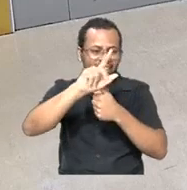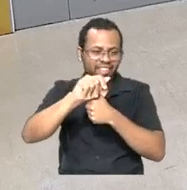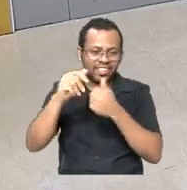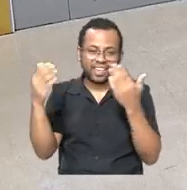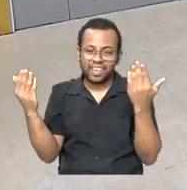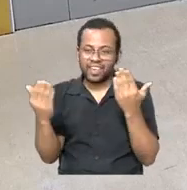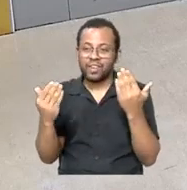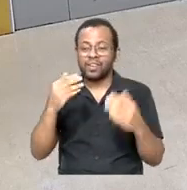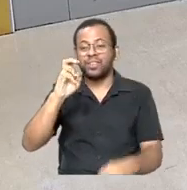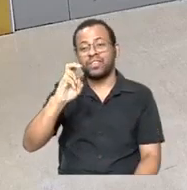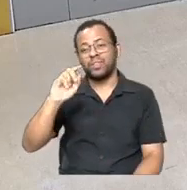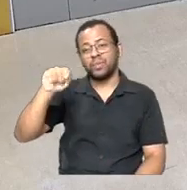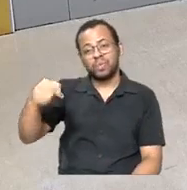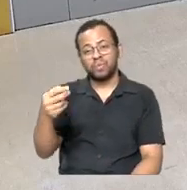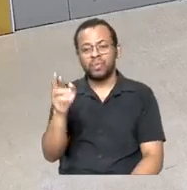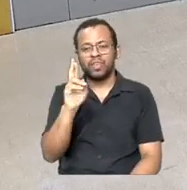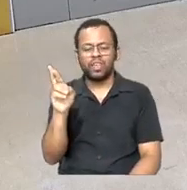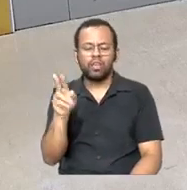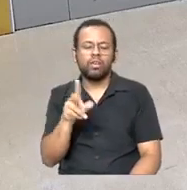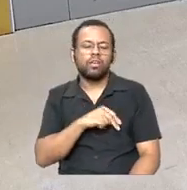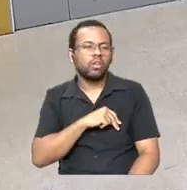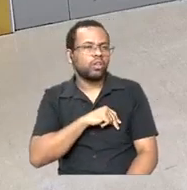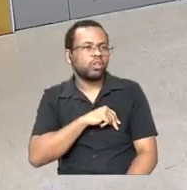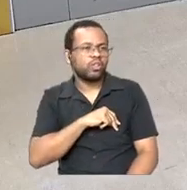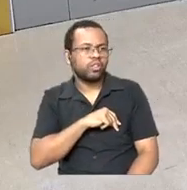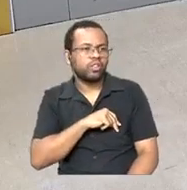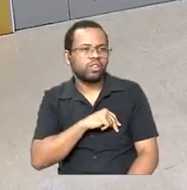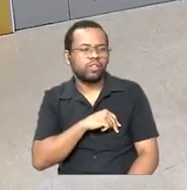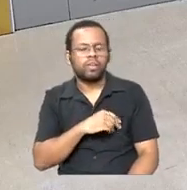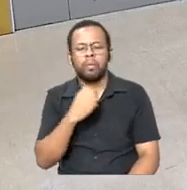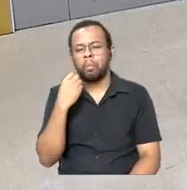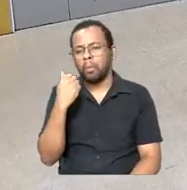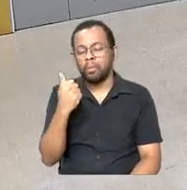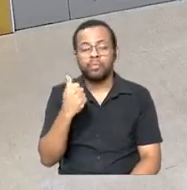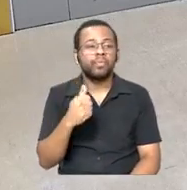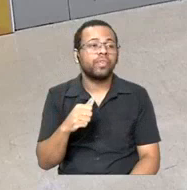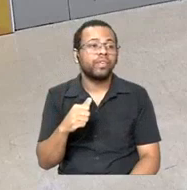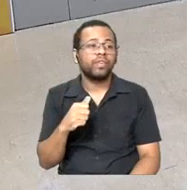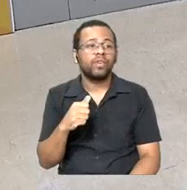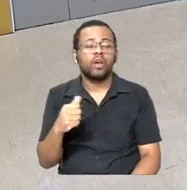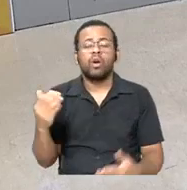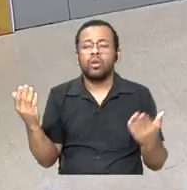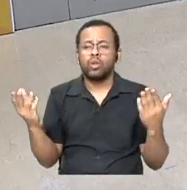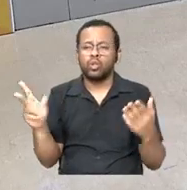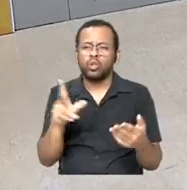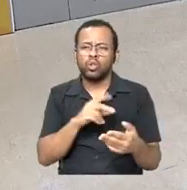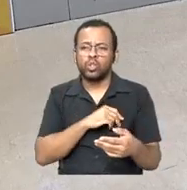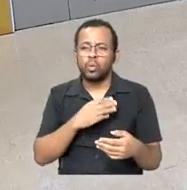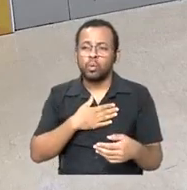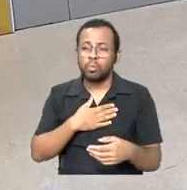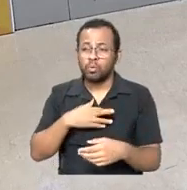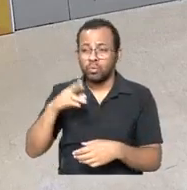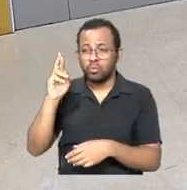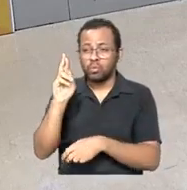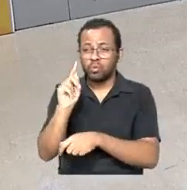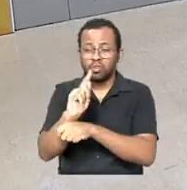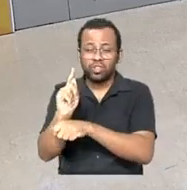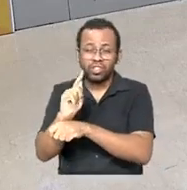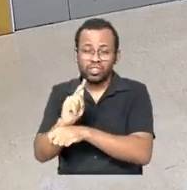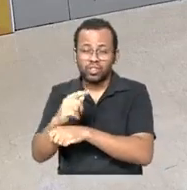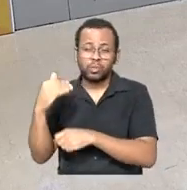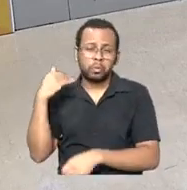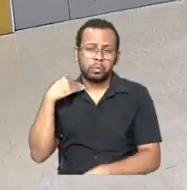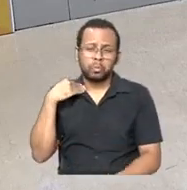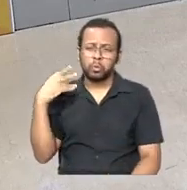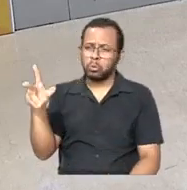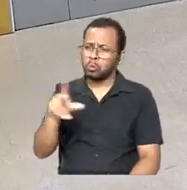r$ 5.000 Ô Júnior na minha conta ia bem na sua oh meu Deus do céu olha